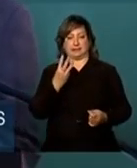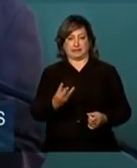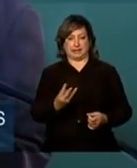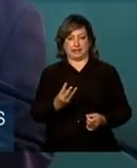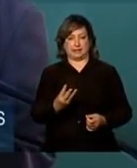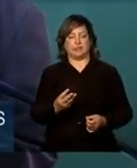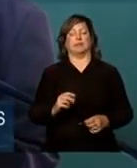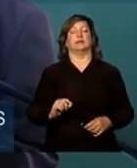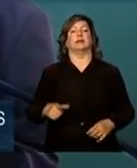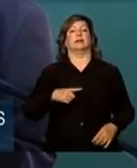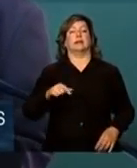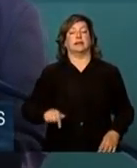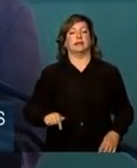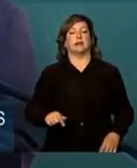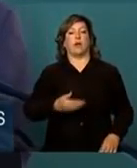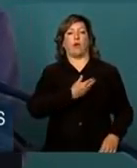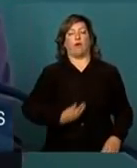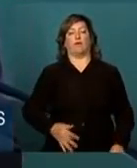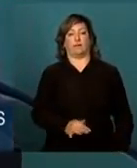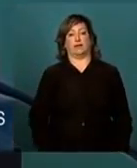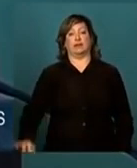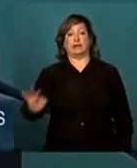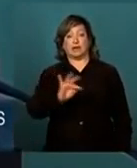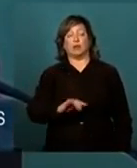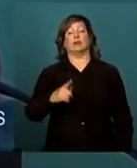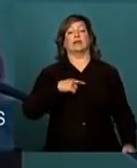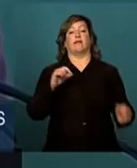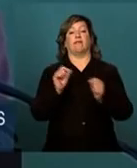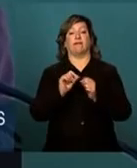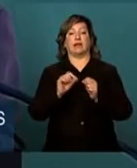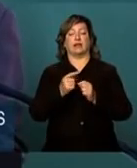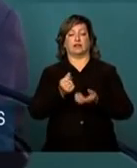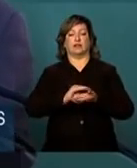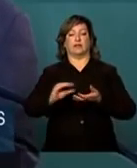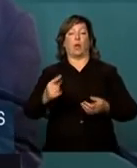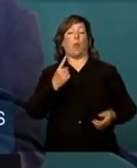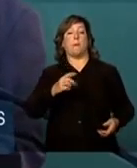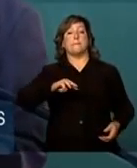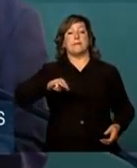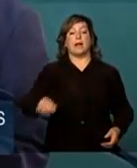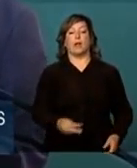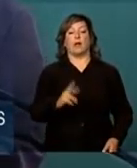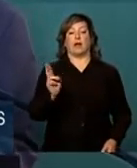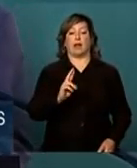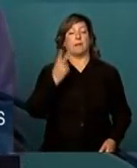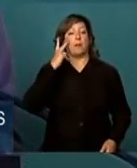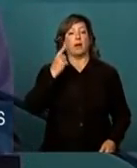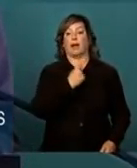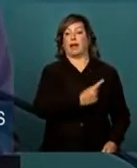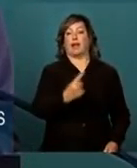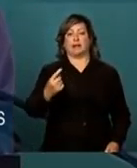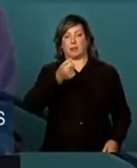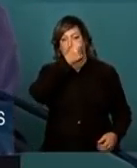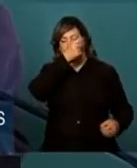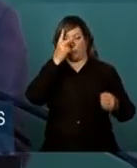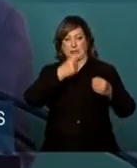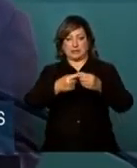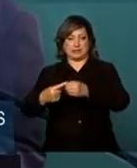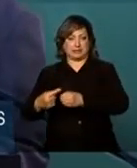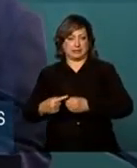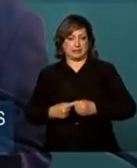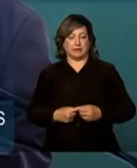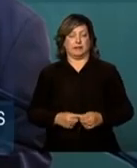a valores de mercado, está fazendo investimento na ordem de R$ 1 milhão por cada município. Nos municípios